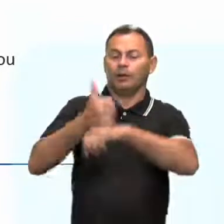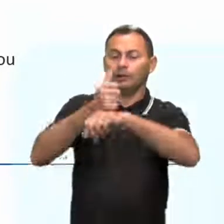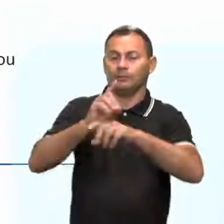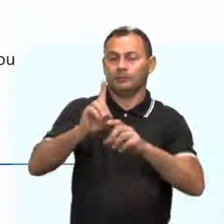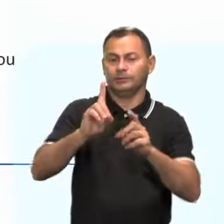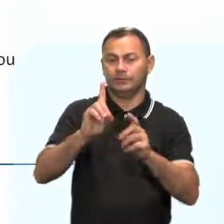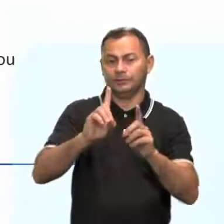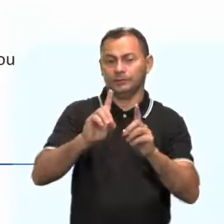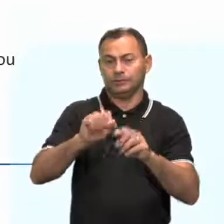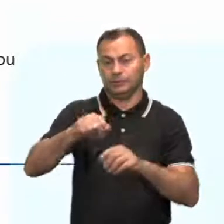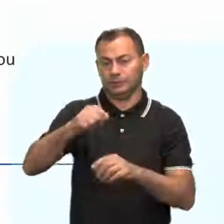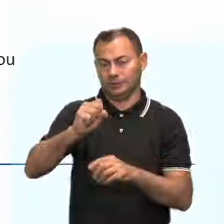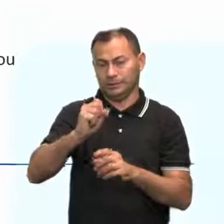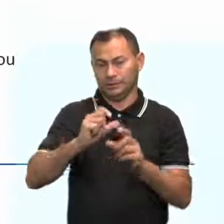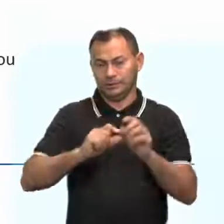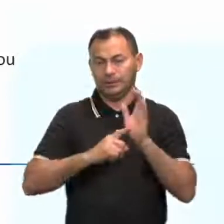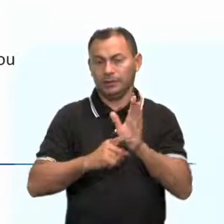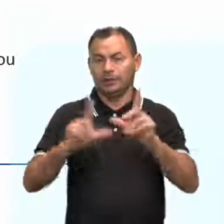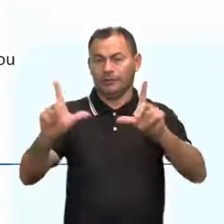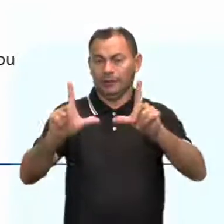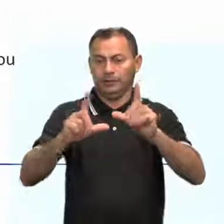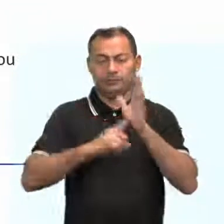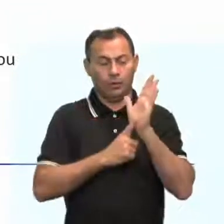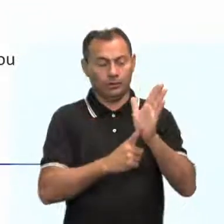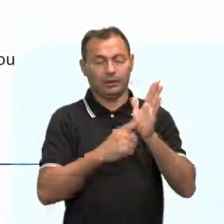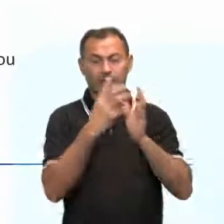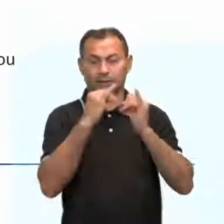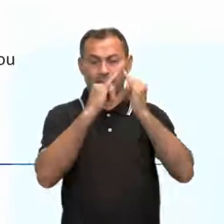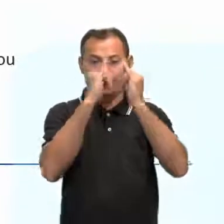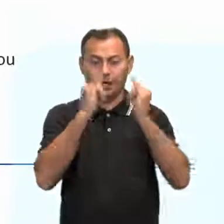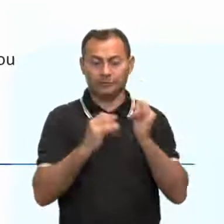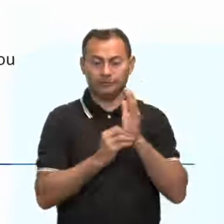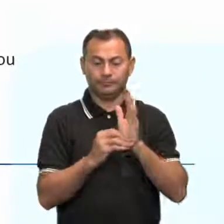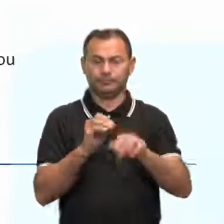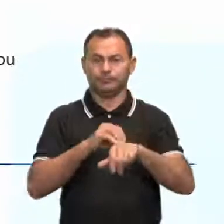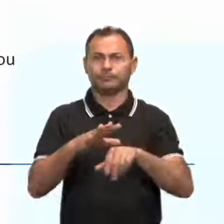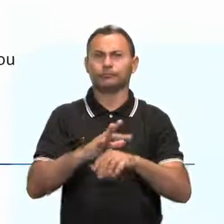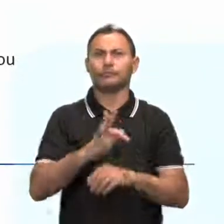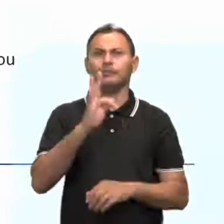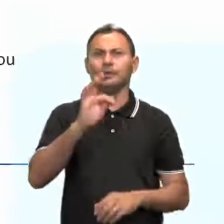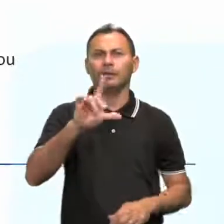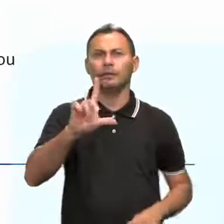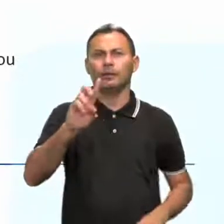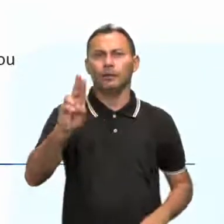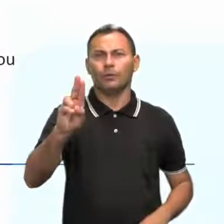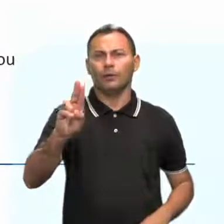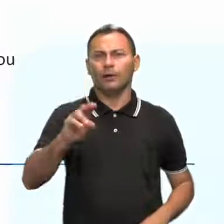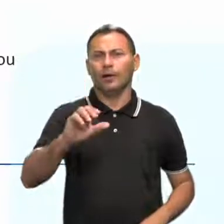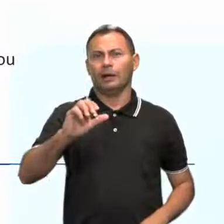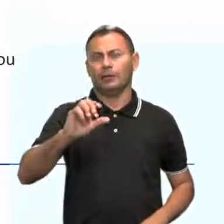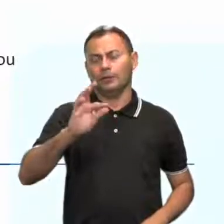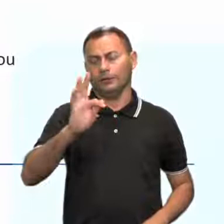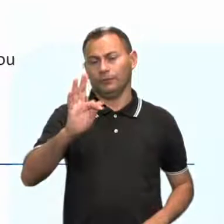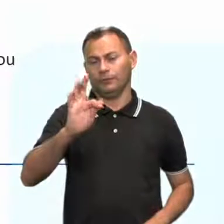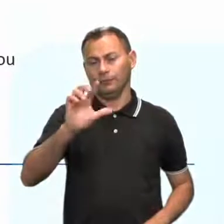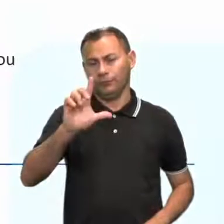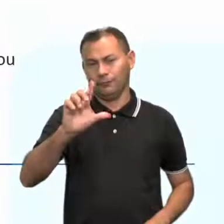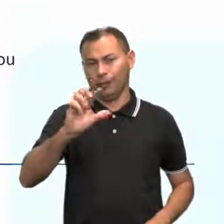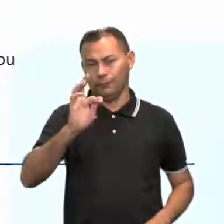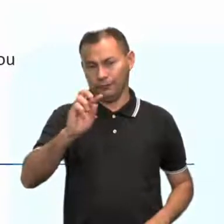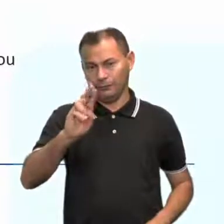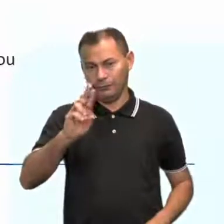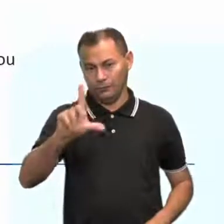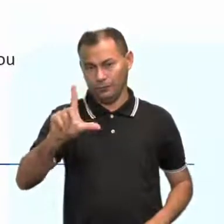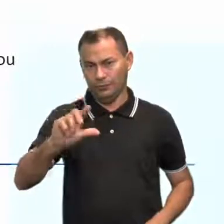sinal. O sinal da TV digital, ele é transmitido em Full HD ou 1080p. Então, hoje em